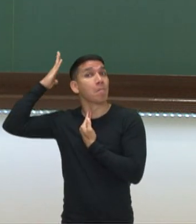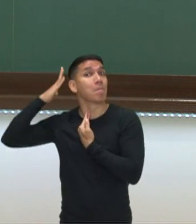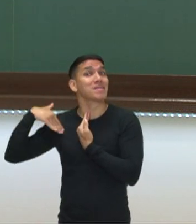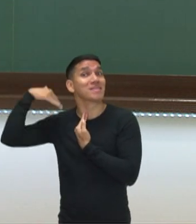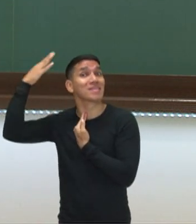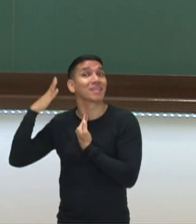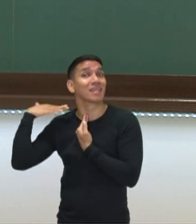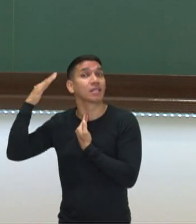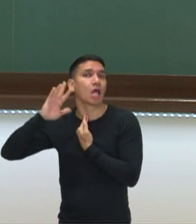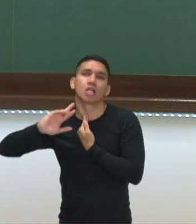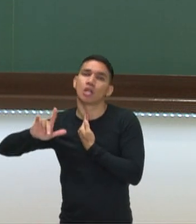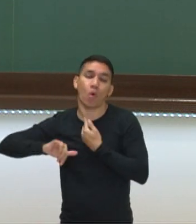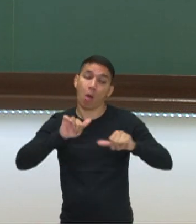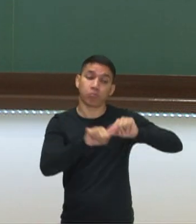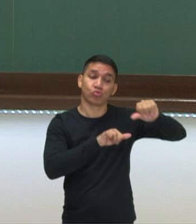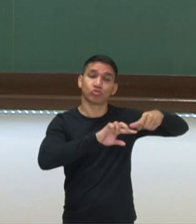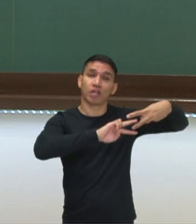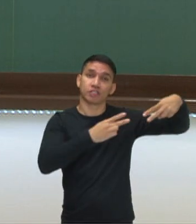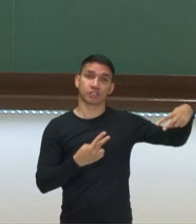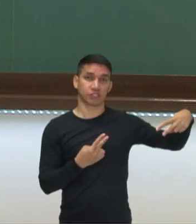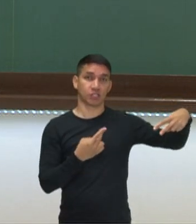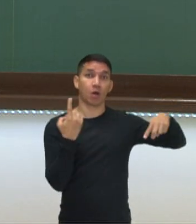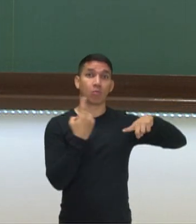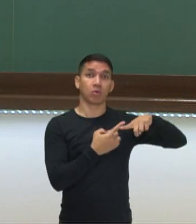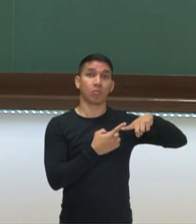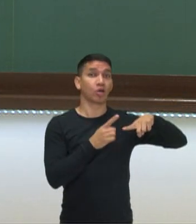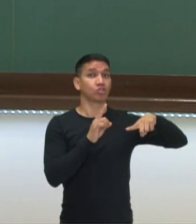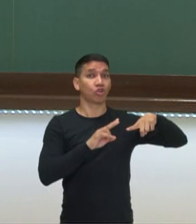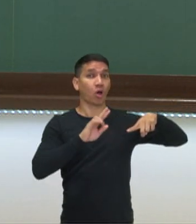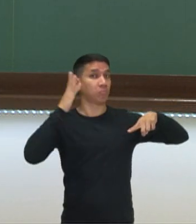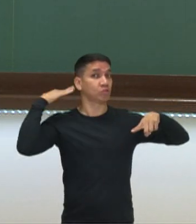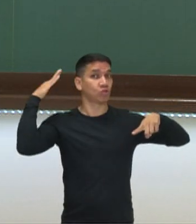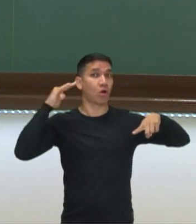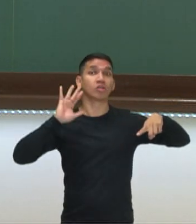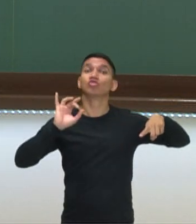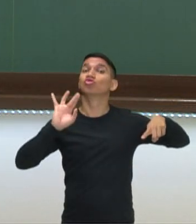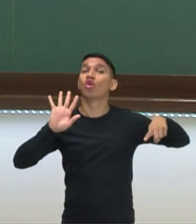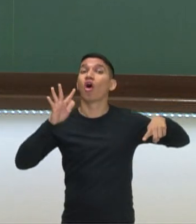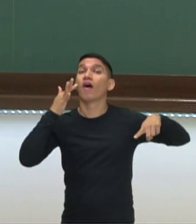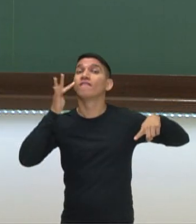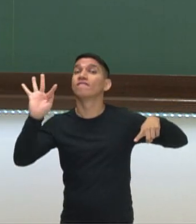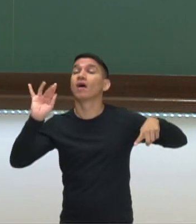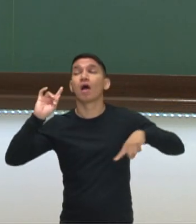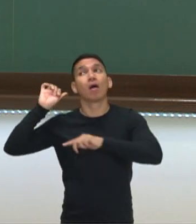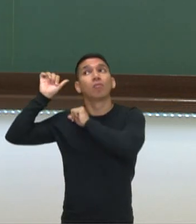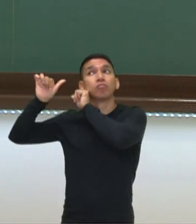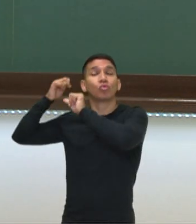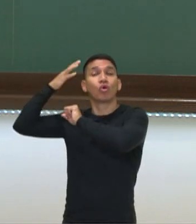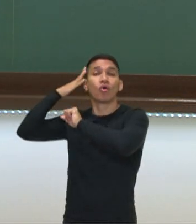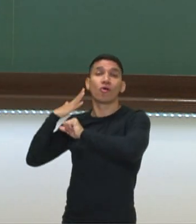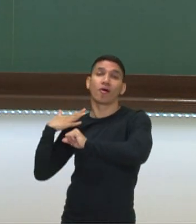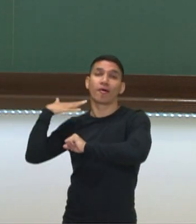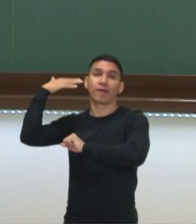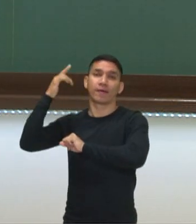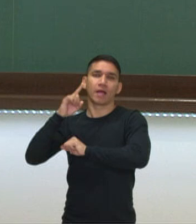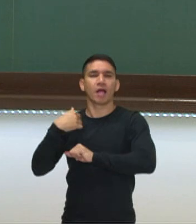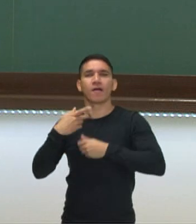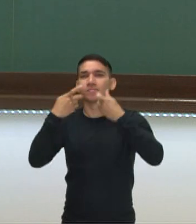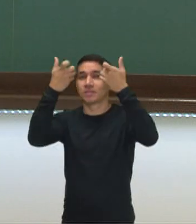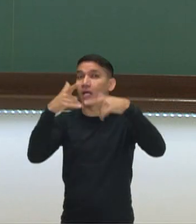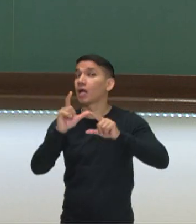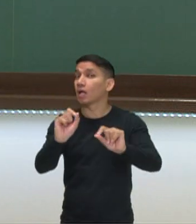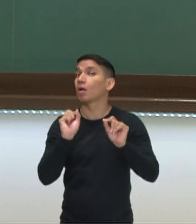está alterando a genética dela, apenas a expressão do gene. E eu estou falando isso porque